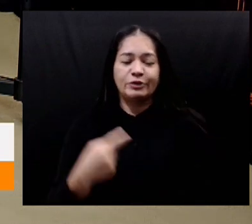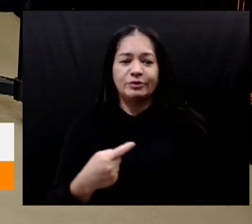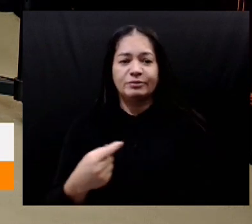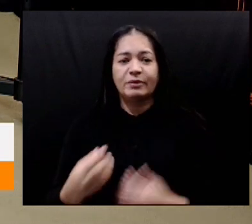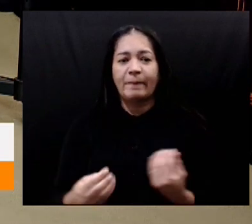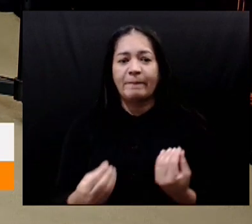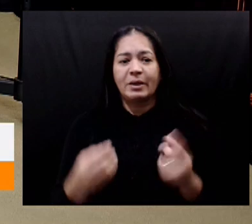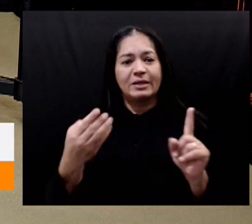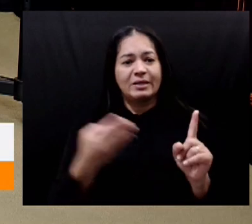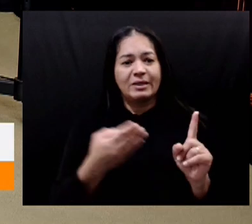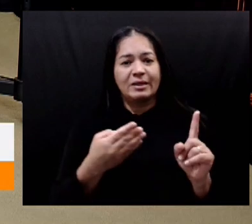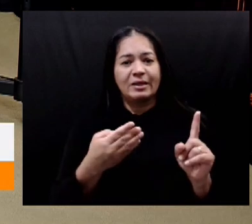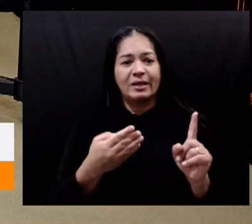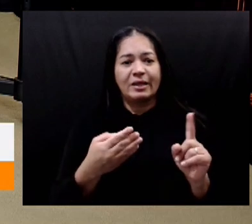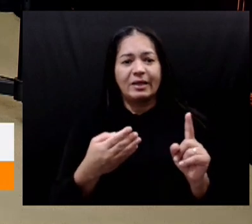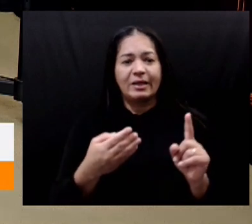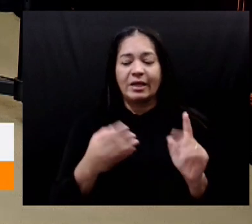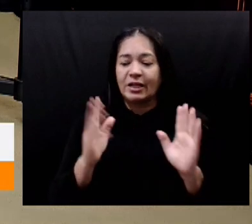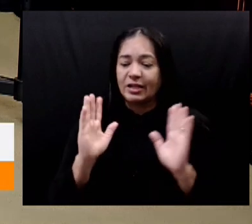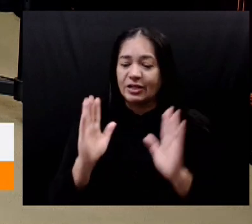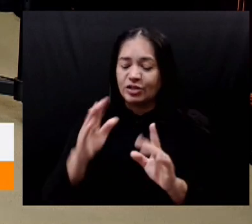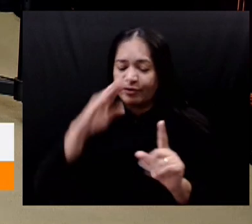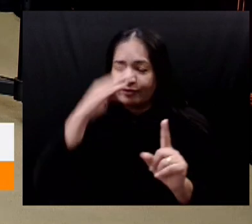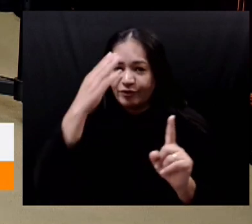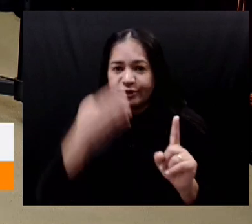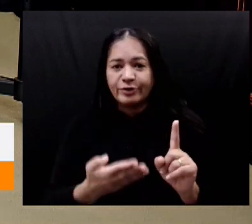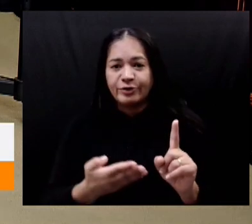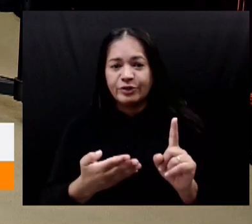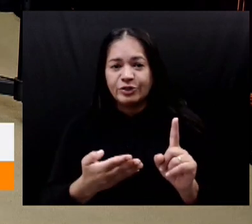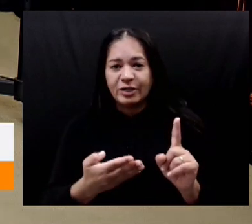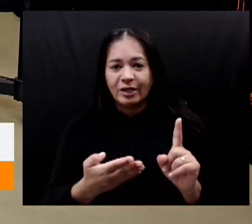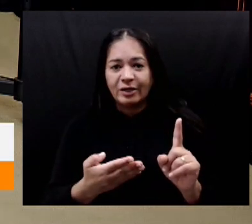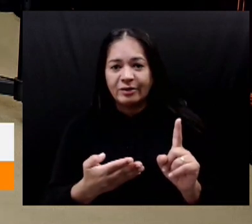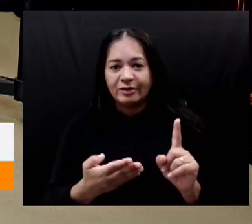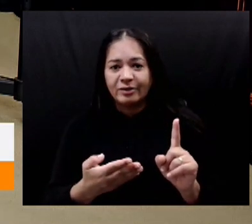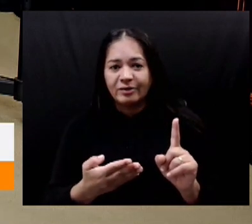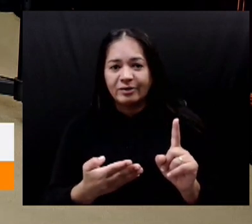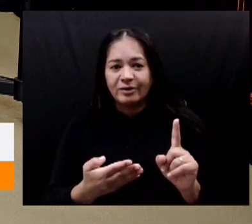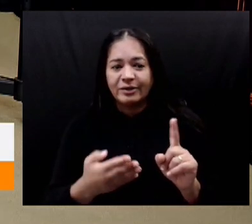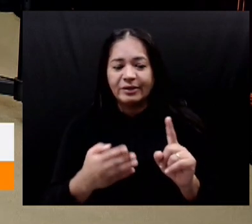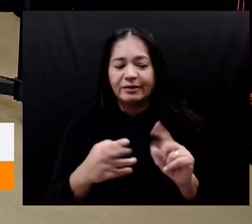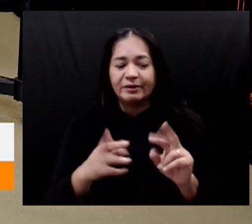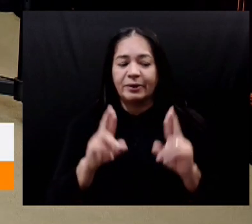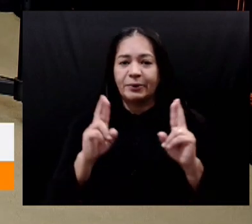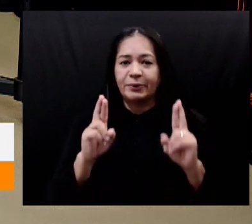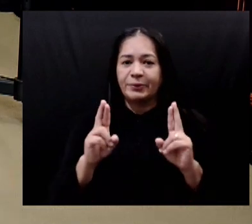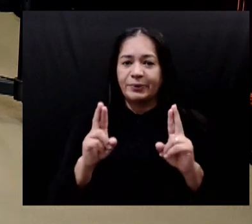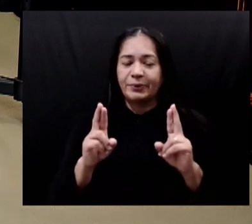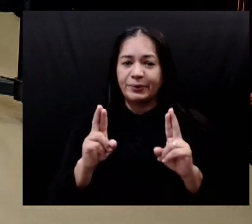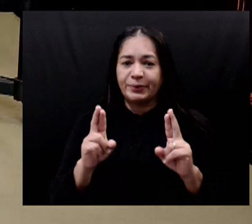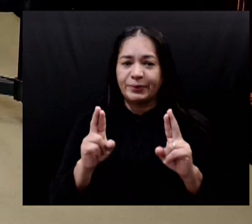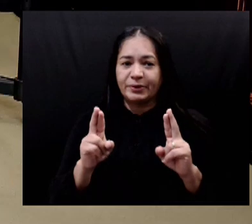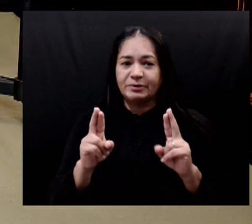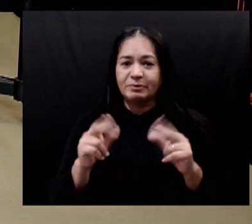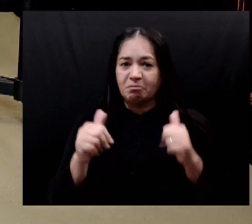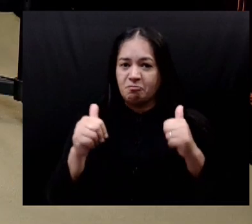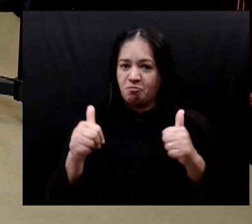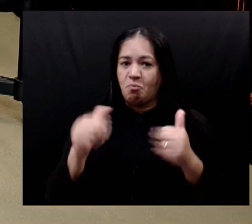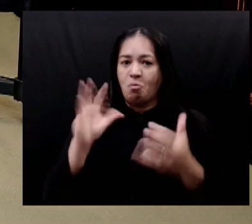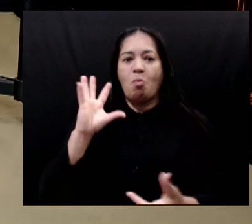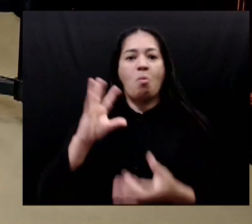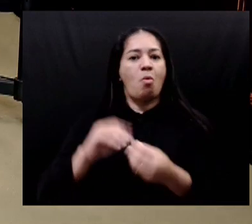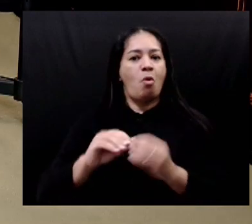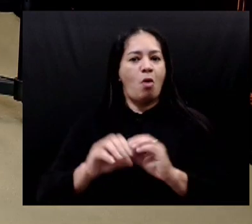ela recebeu o elogio, então a expectativa, né, foi concluída com Concluído.